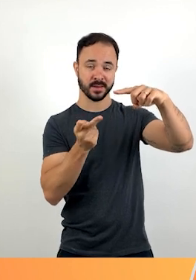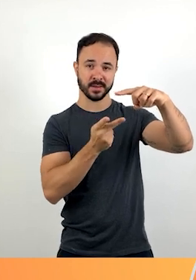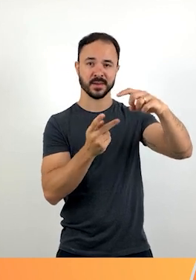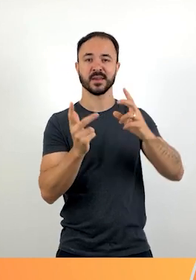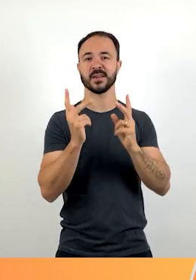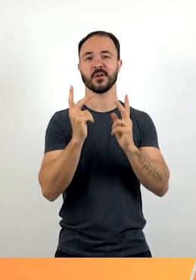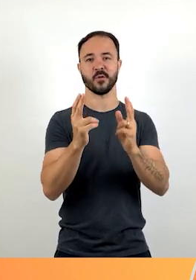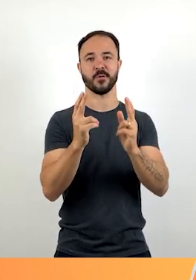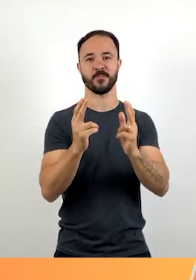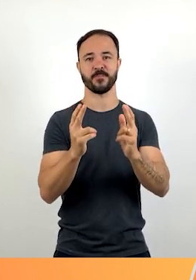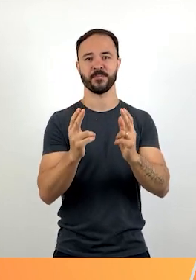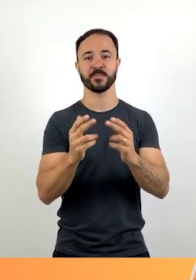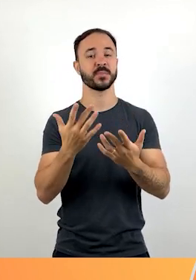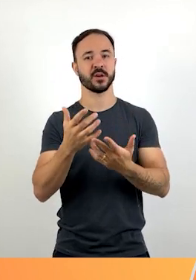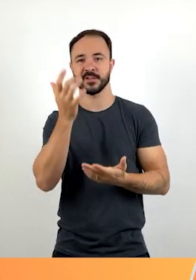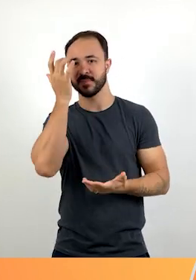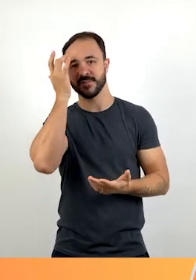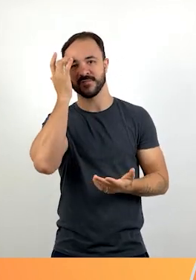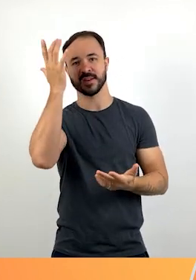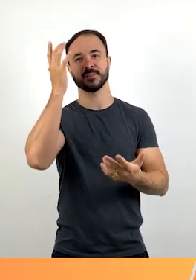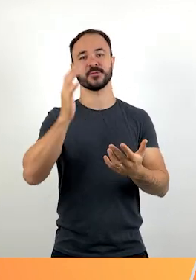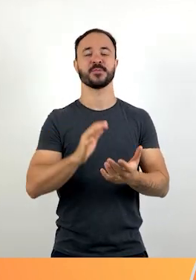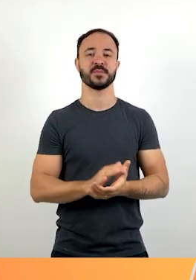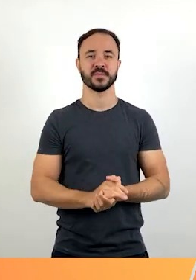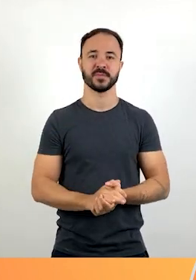está multiplicado por